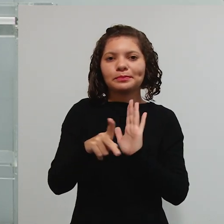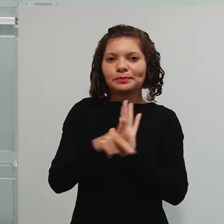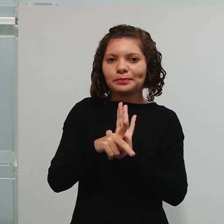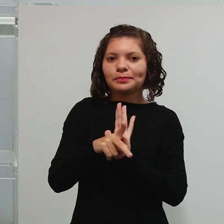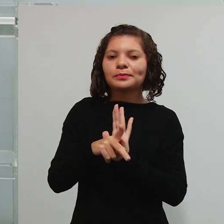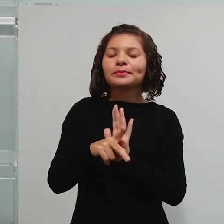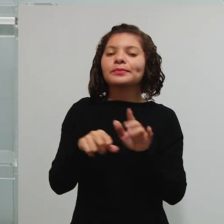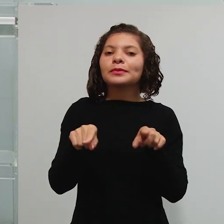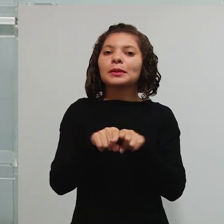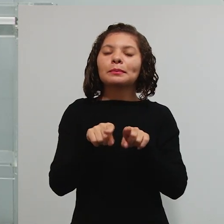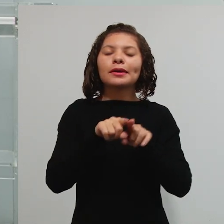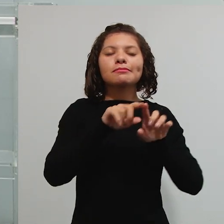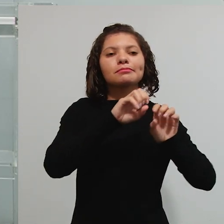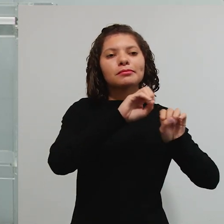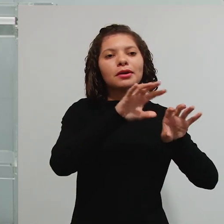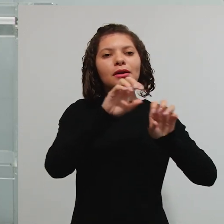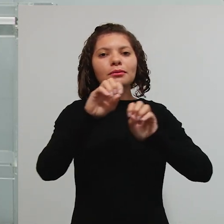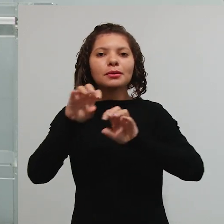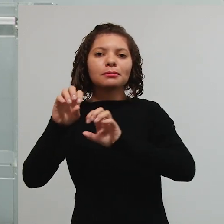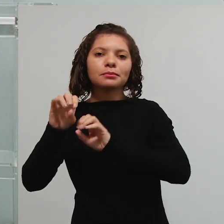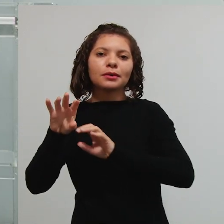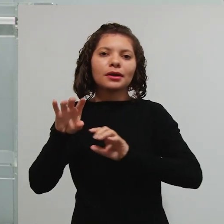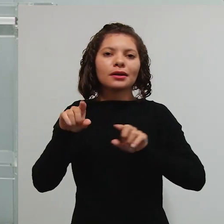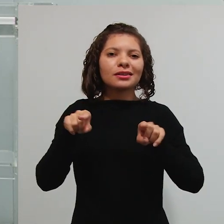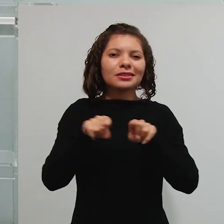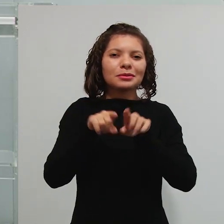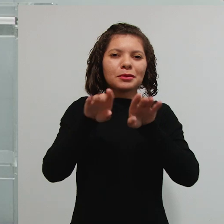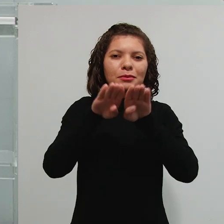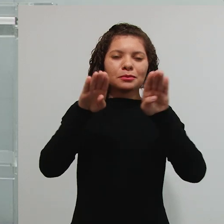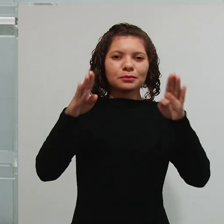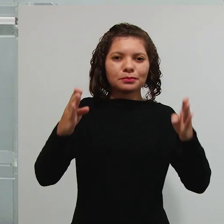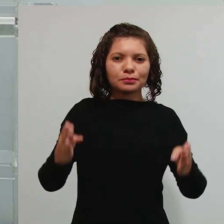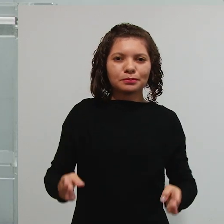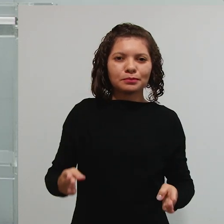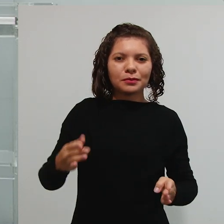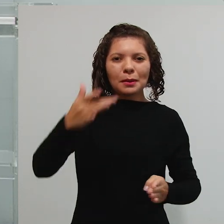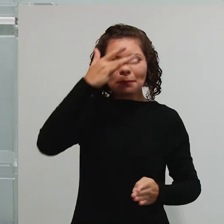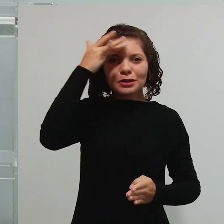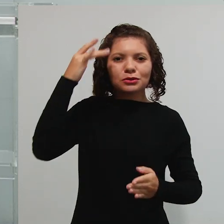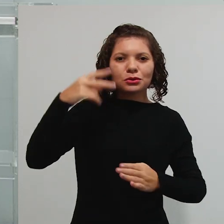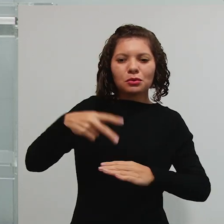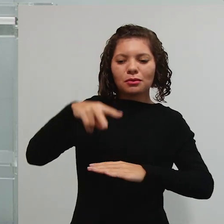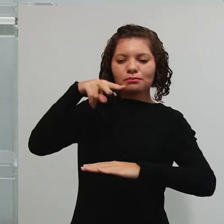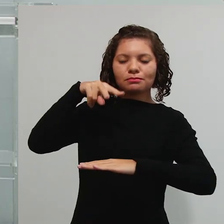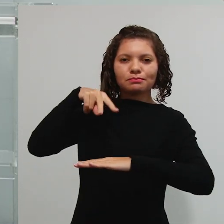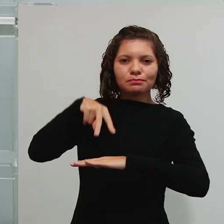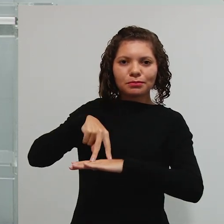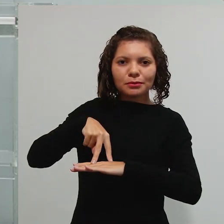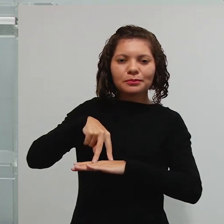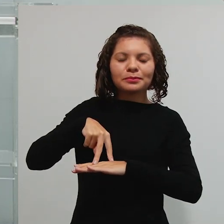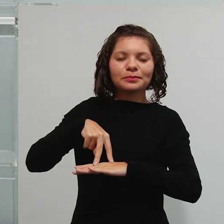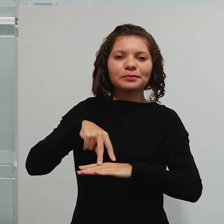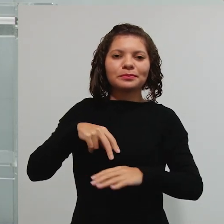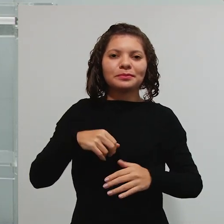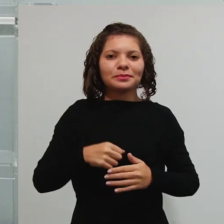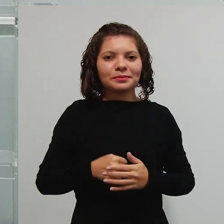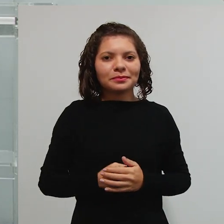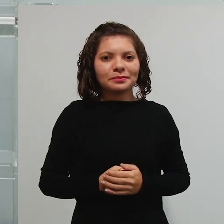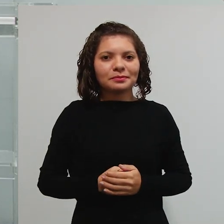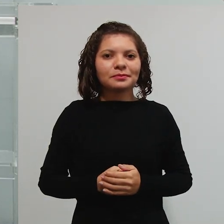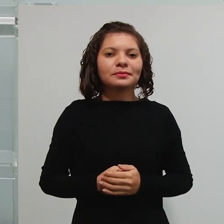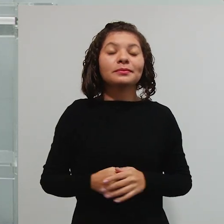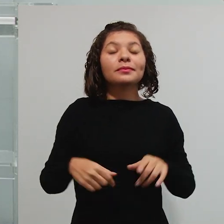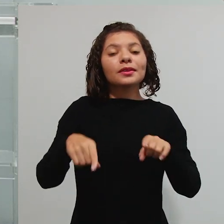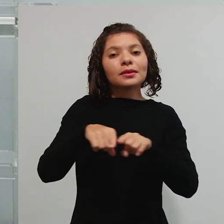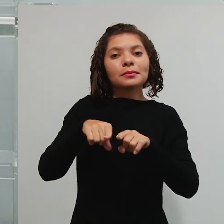palestras, geralmente indica a imponência de quem fala. Não sou muito a favor de púlpito, tá, gente?